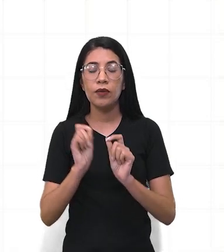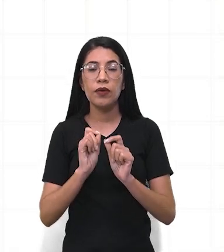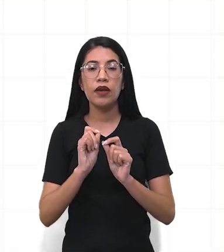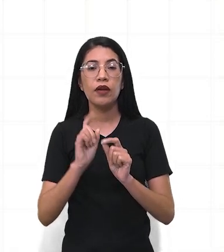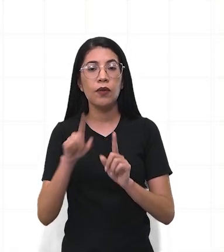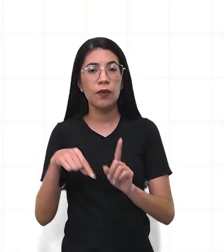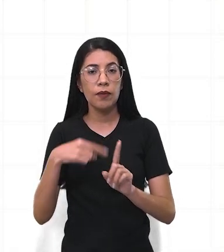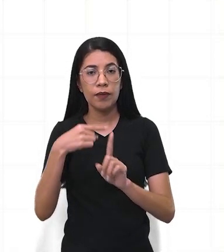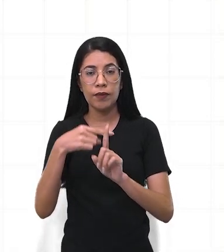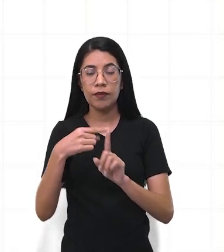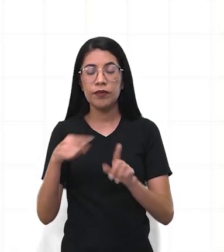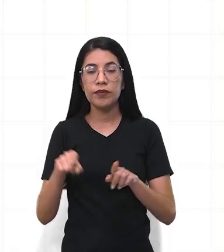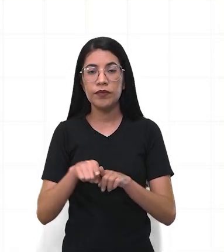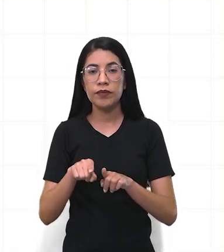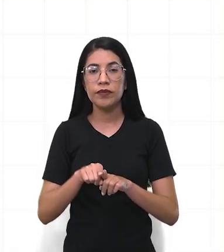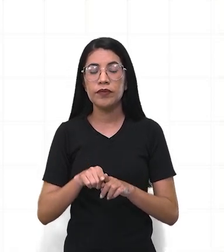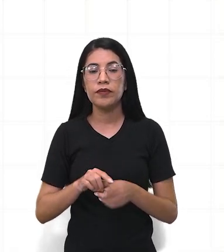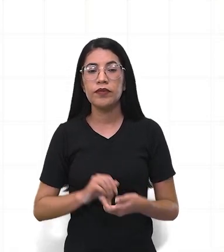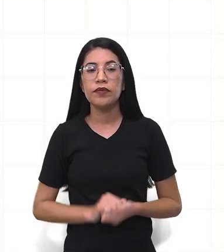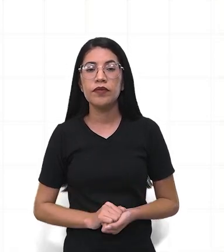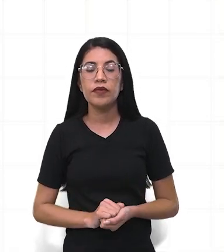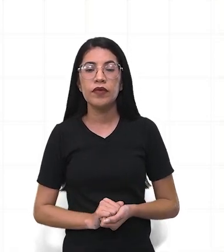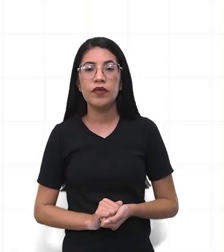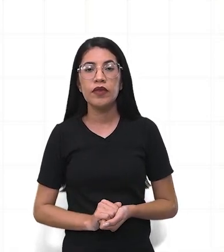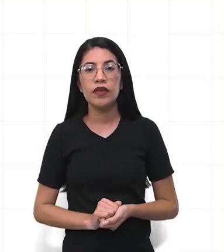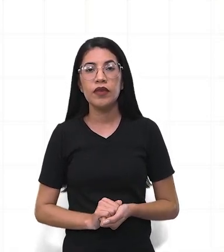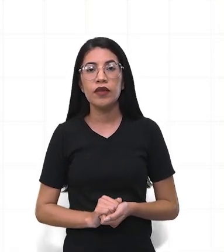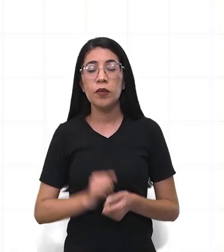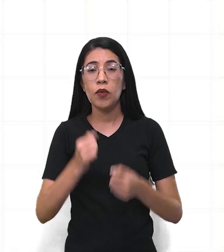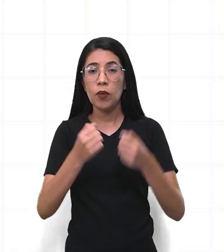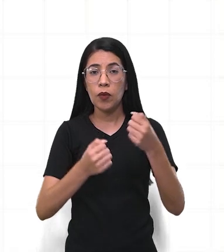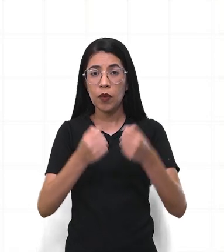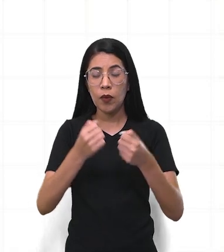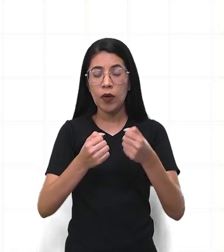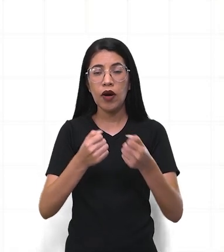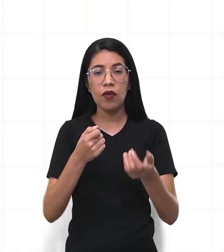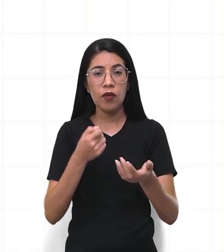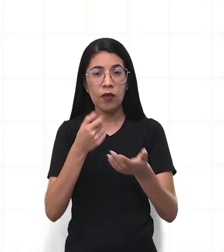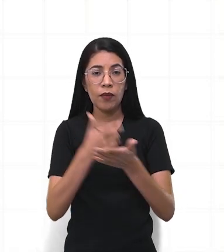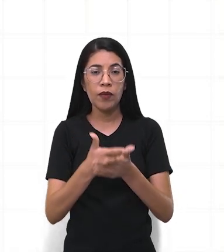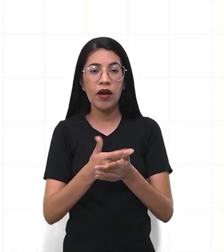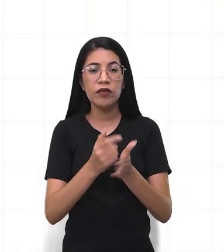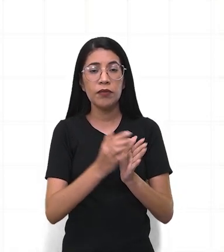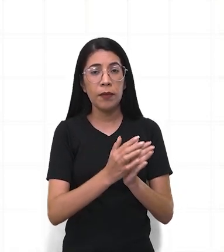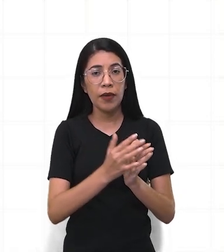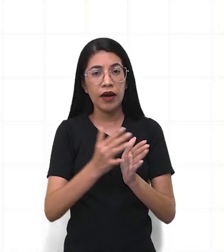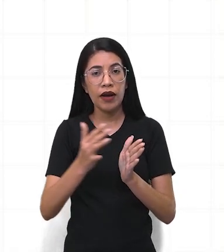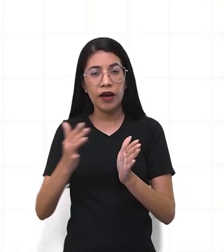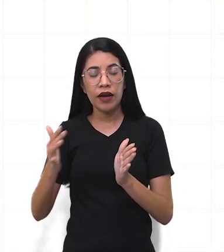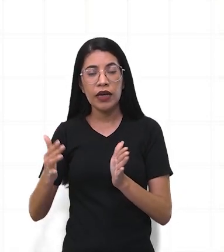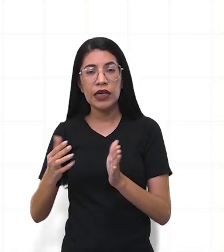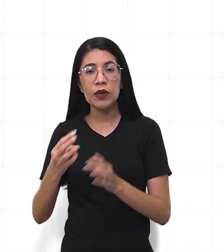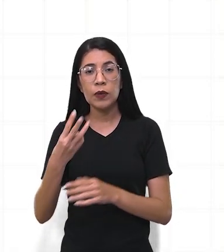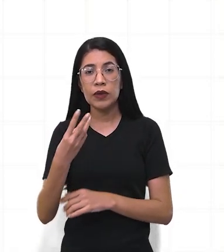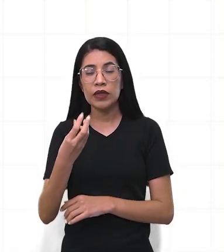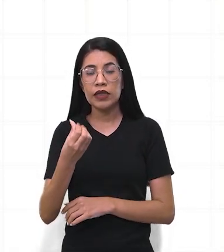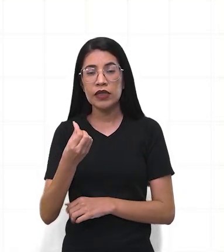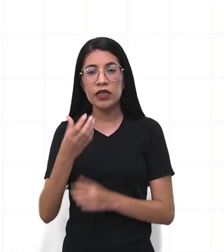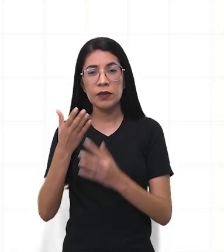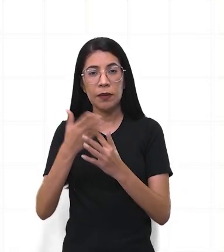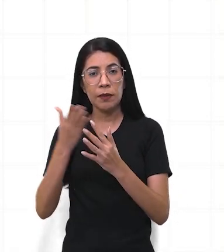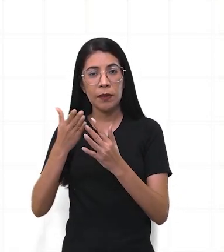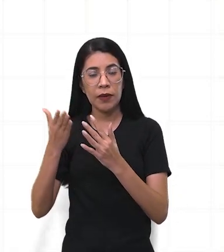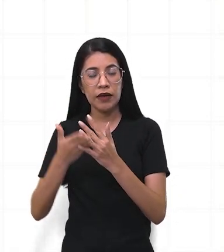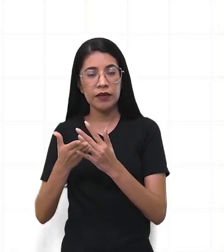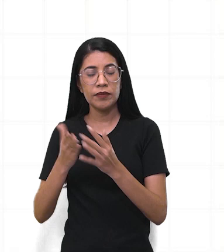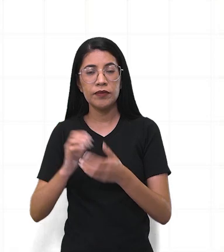tá? Vamos lá. Um carro foi comprado a prazo com um parcelamento de 36 vezes.